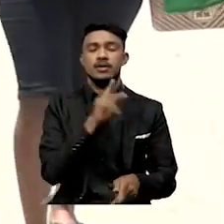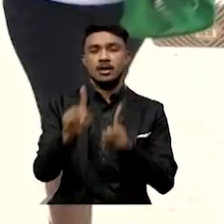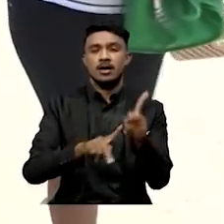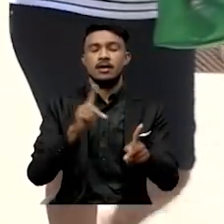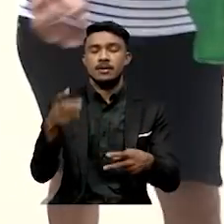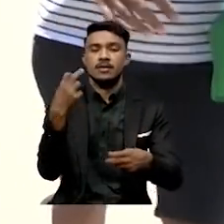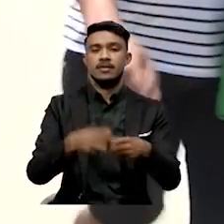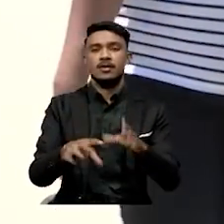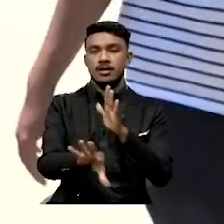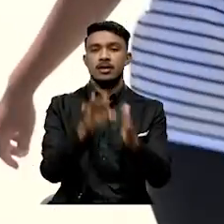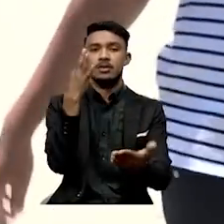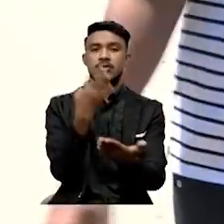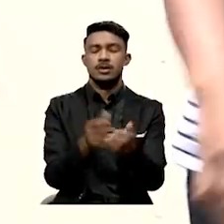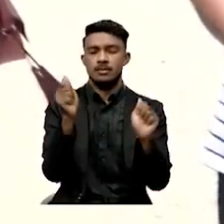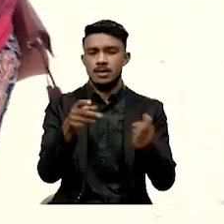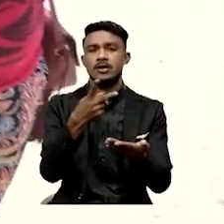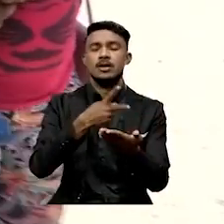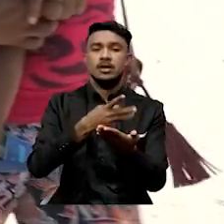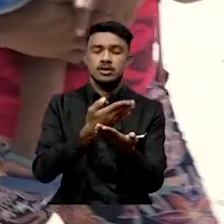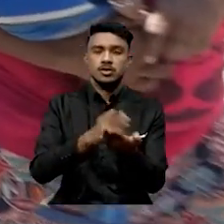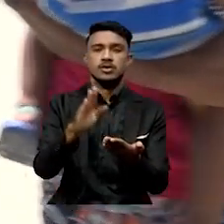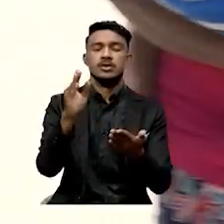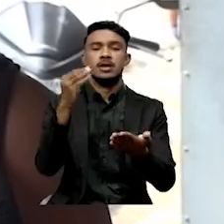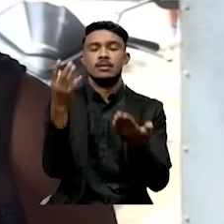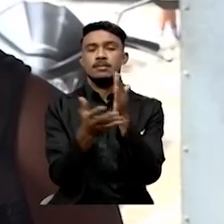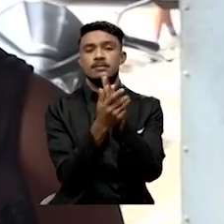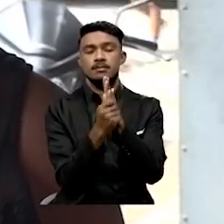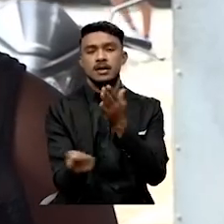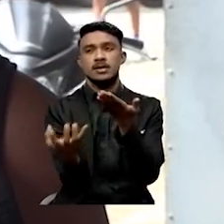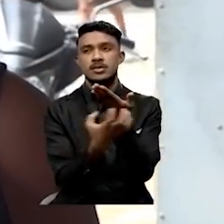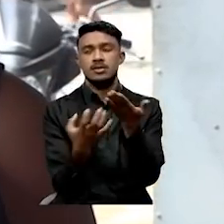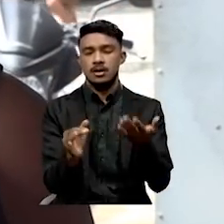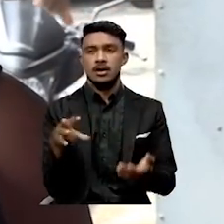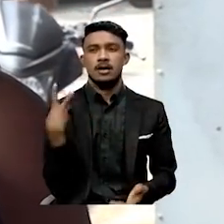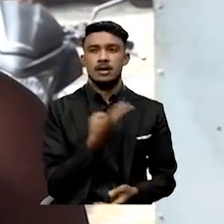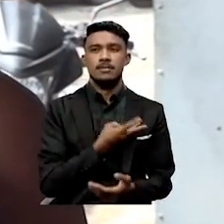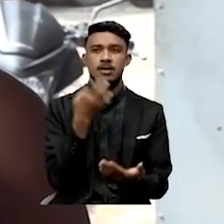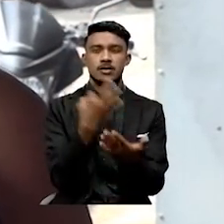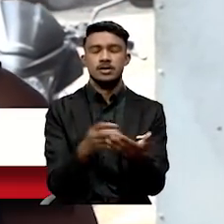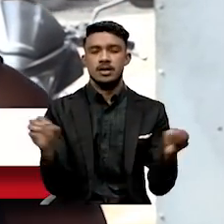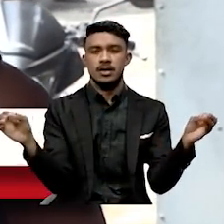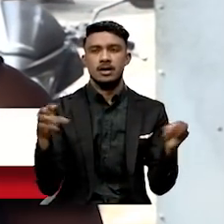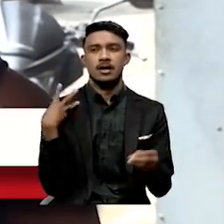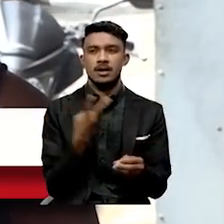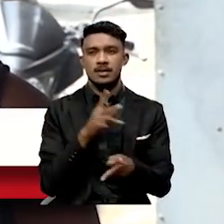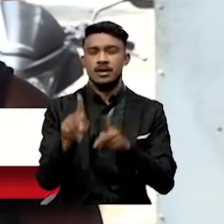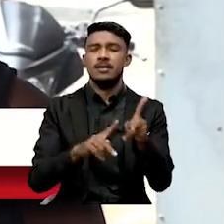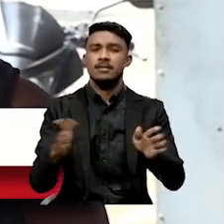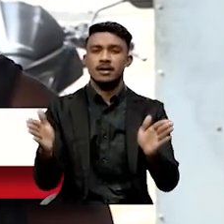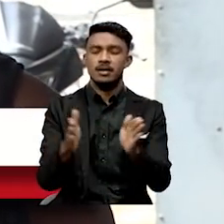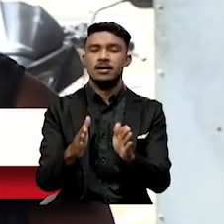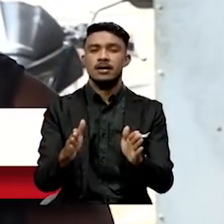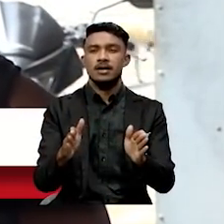nosa, hoide sosa mina zona. Ami osa laia, ami povo kitan, ami nua, han hiram ba